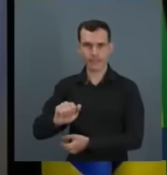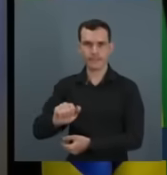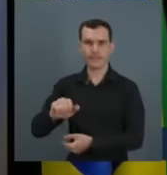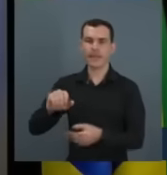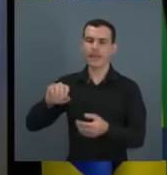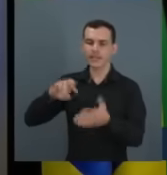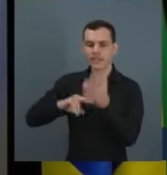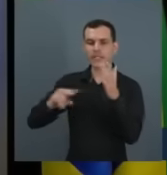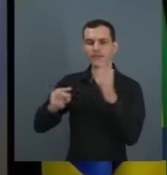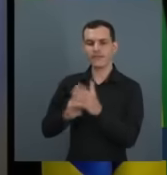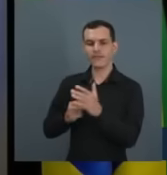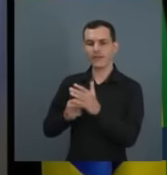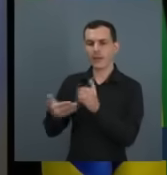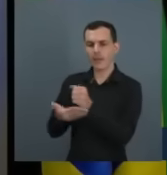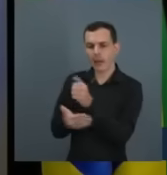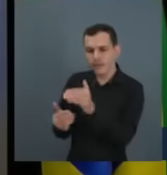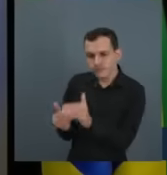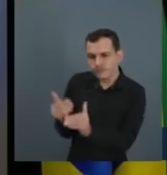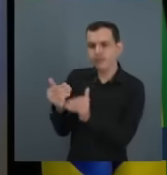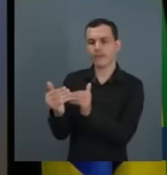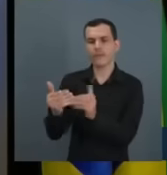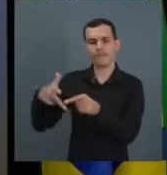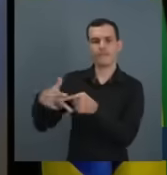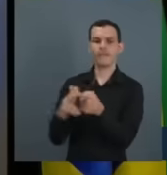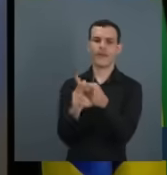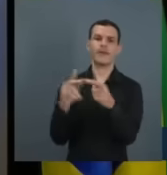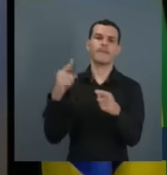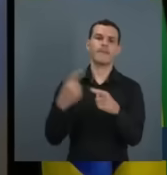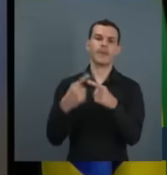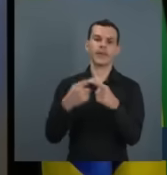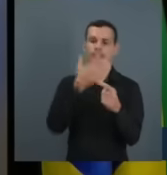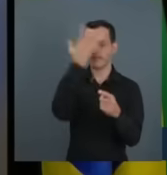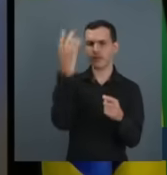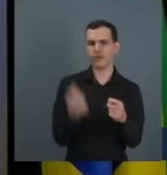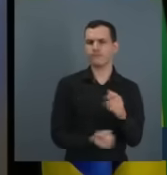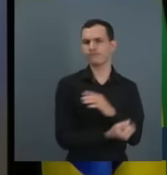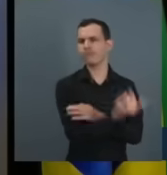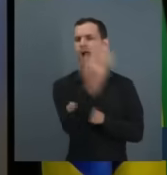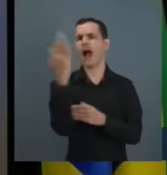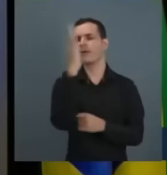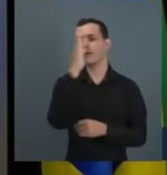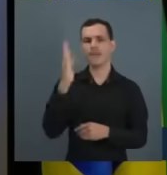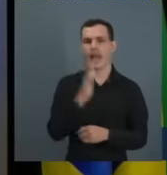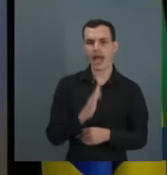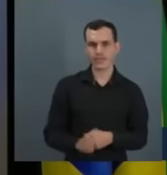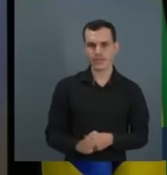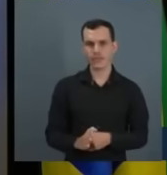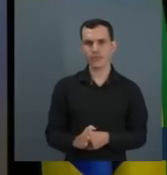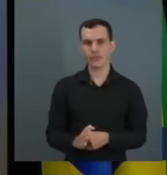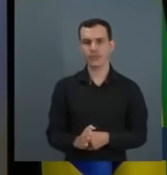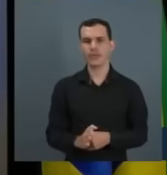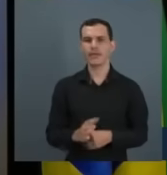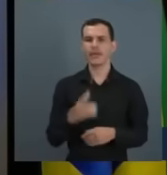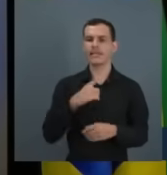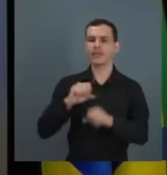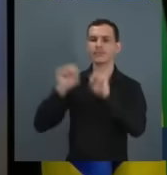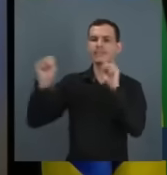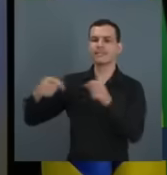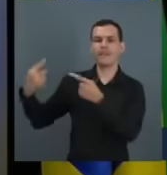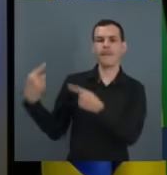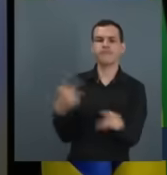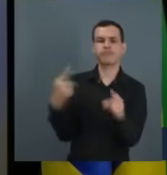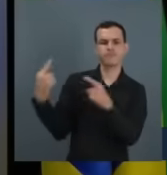injustiça de milhares de brasileiros que estão sendo aí perseguidos implacavelmente por um sistema covarde, por